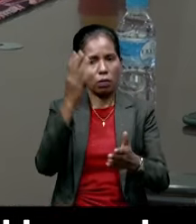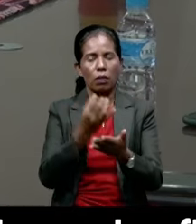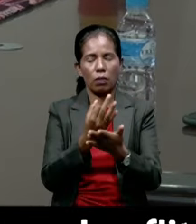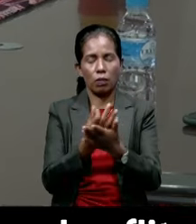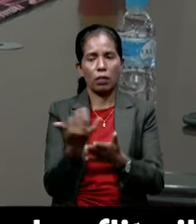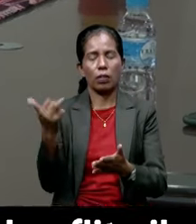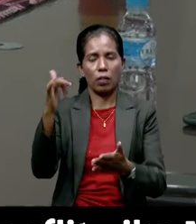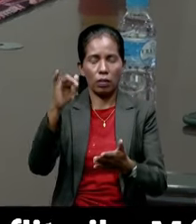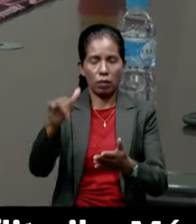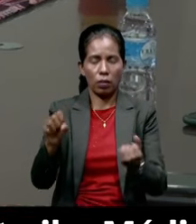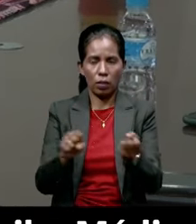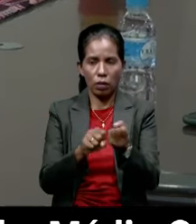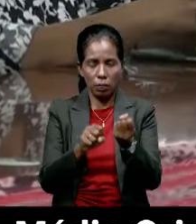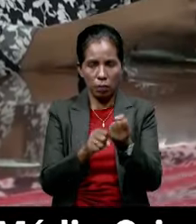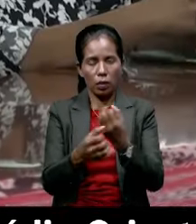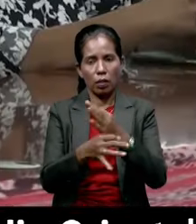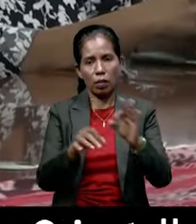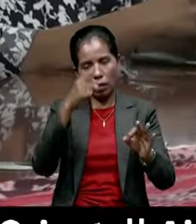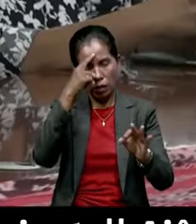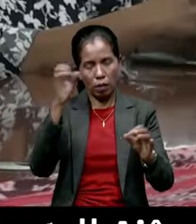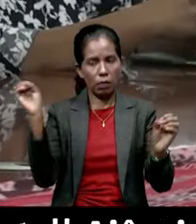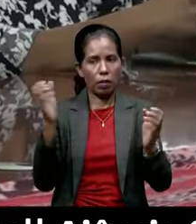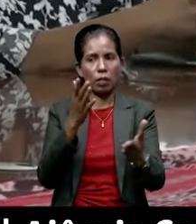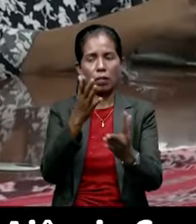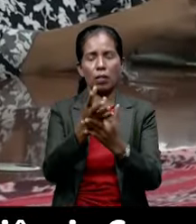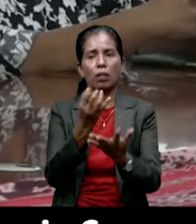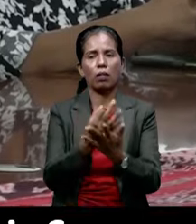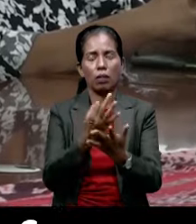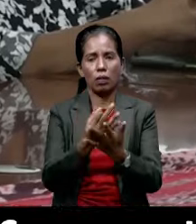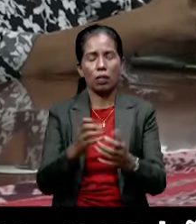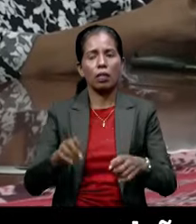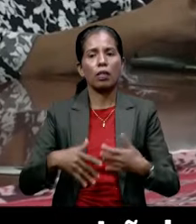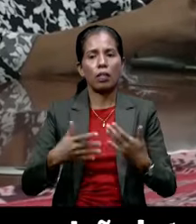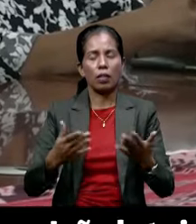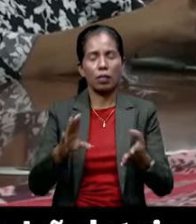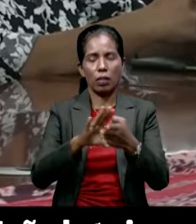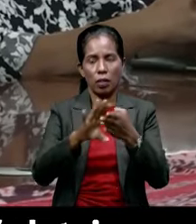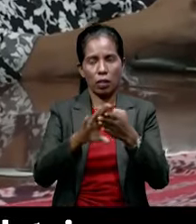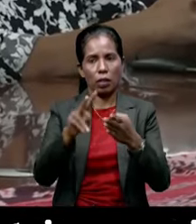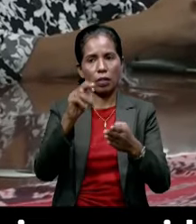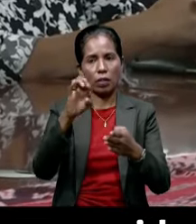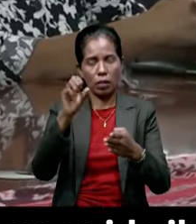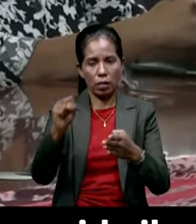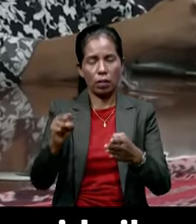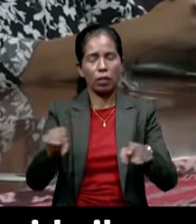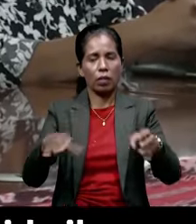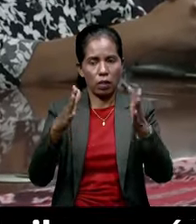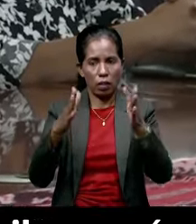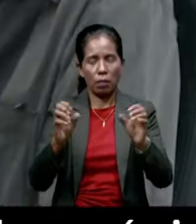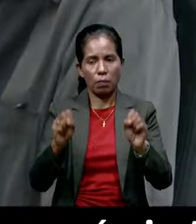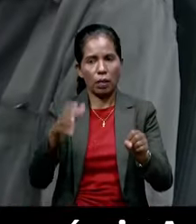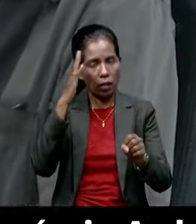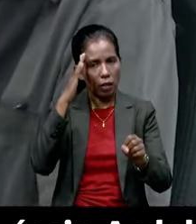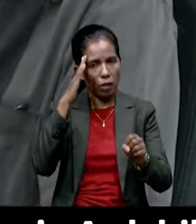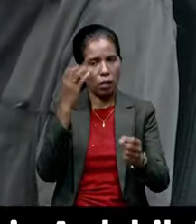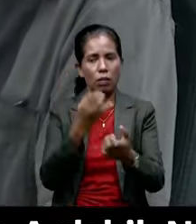ne be sira contribui ona tamba sira la sesu montante osan no ne lihusi cartão nis ne cada trabalhador vele hatene